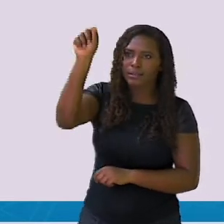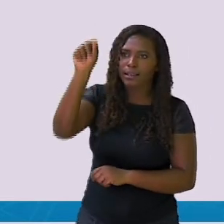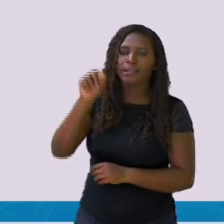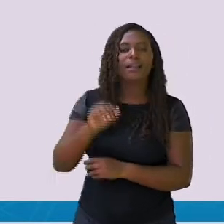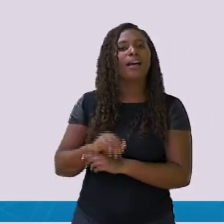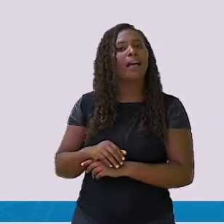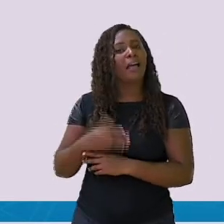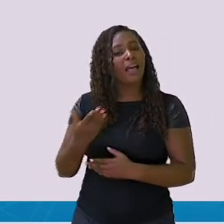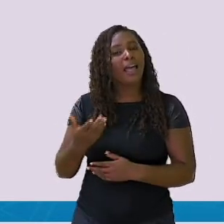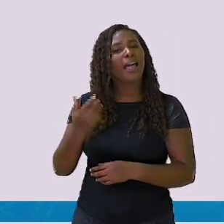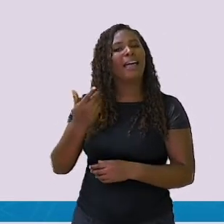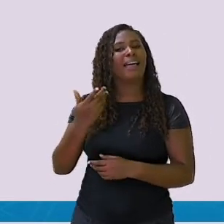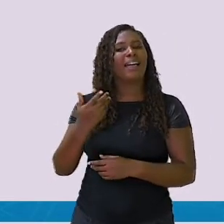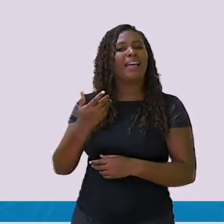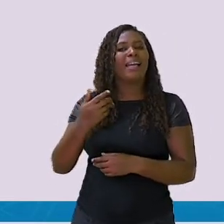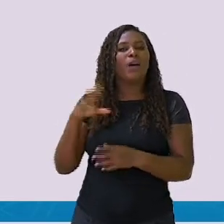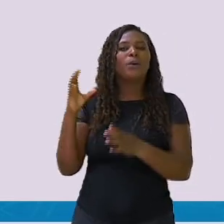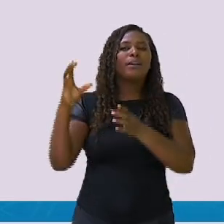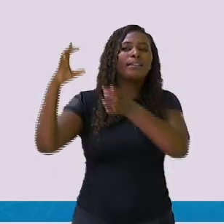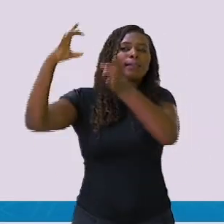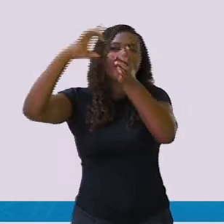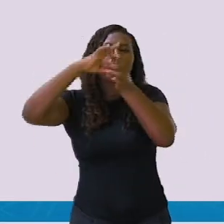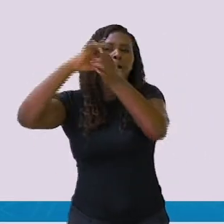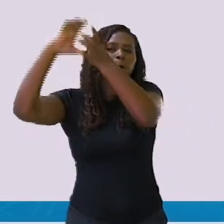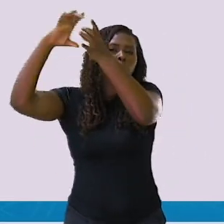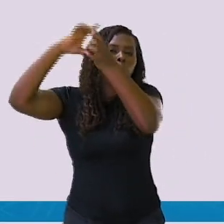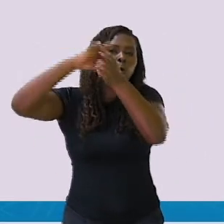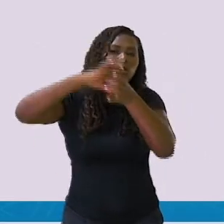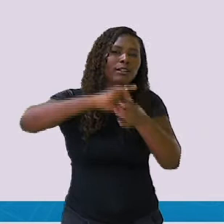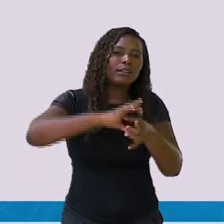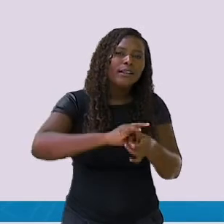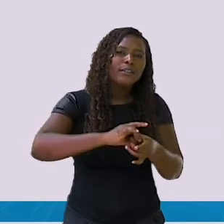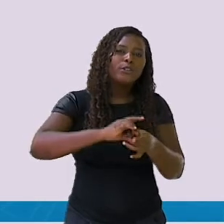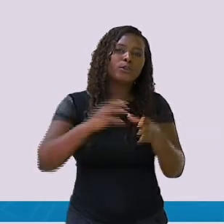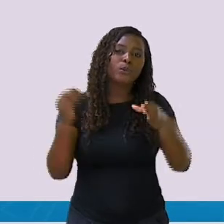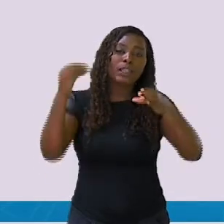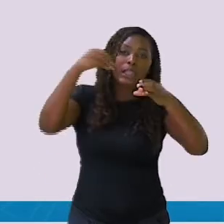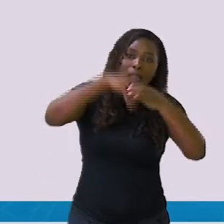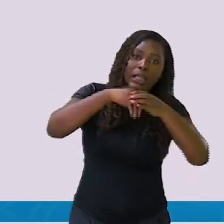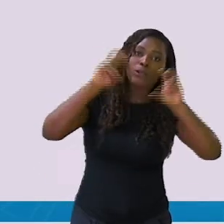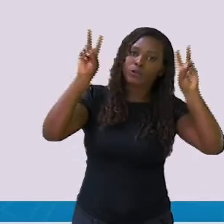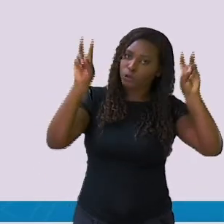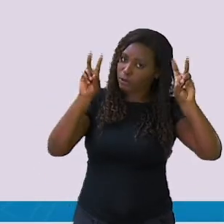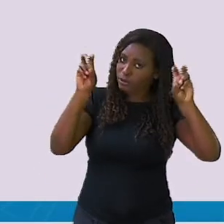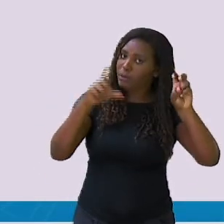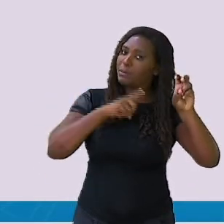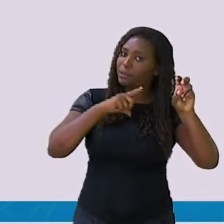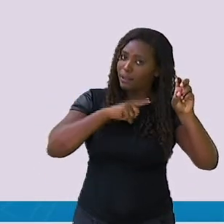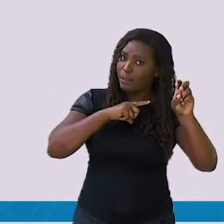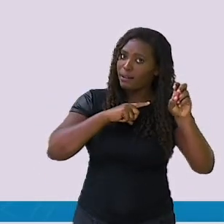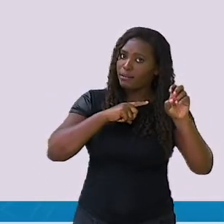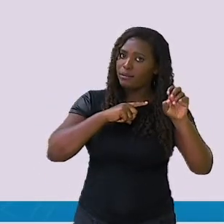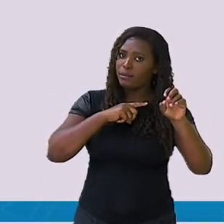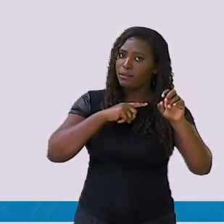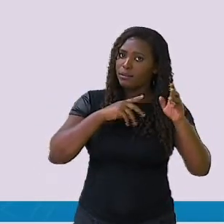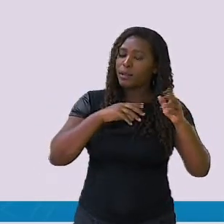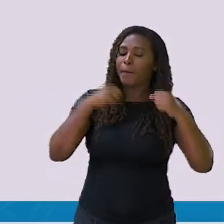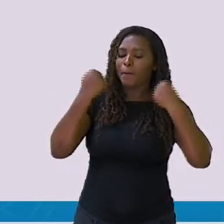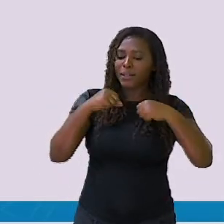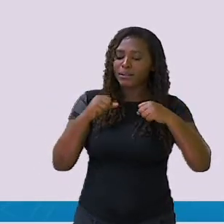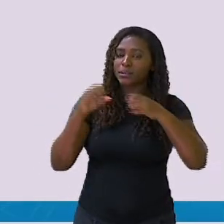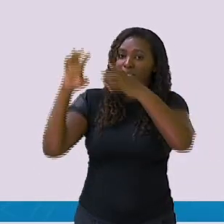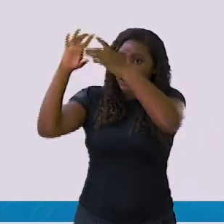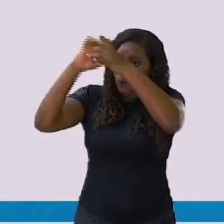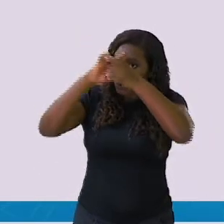os subtemas, os temas relacionados, né? Que devem estar relacionados com o tema central. Então,